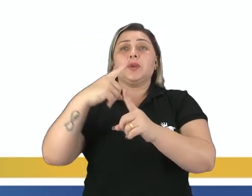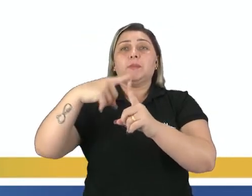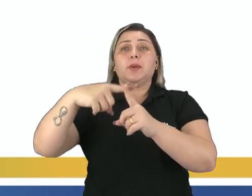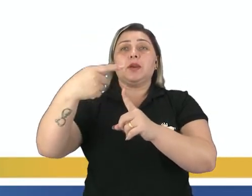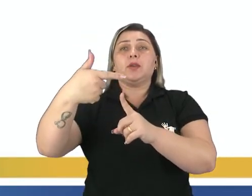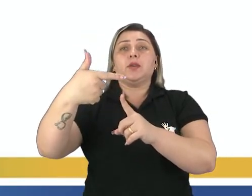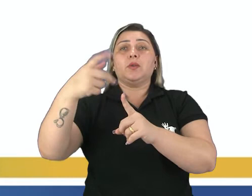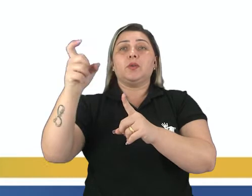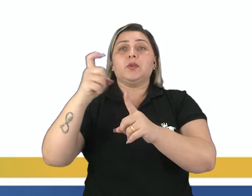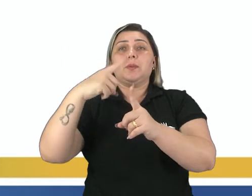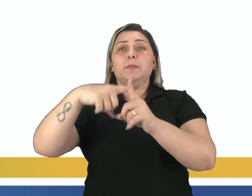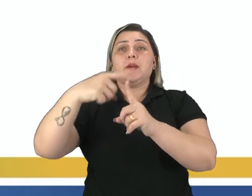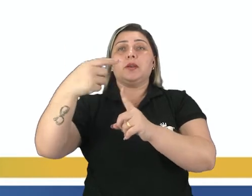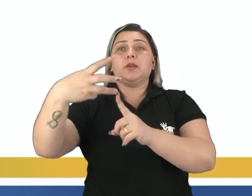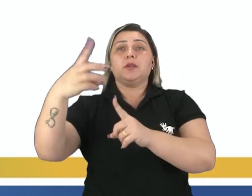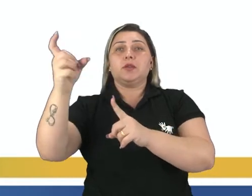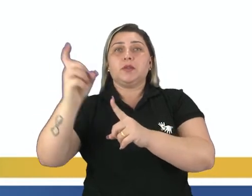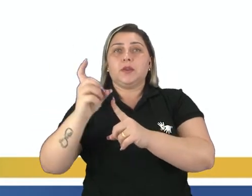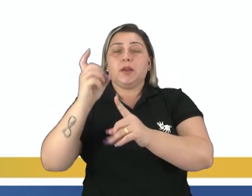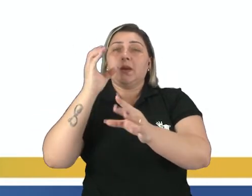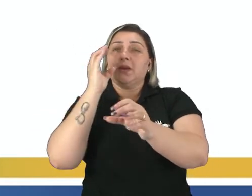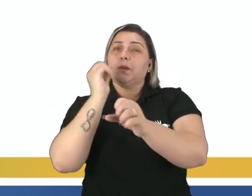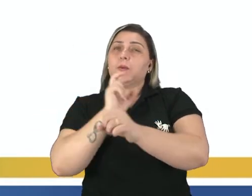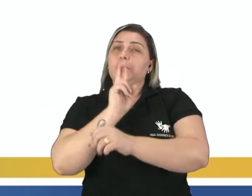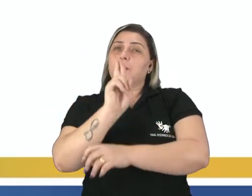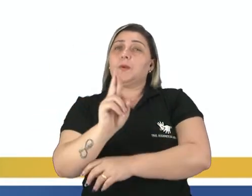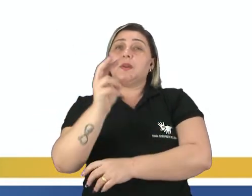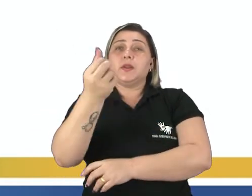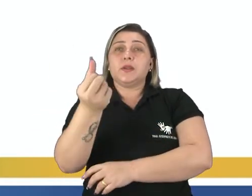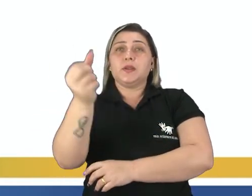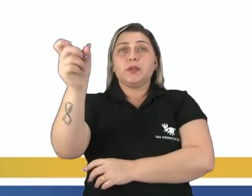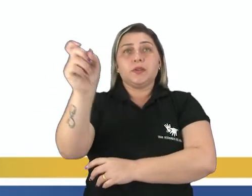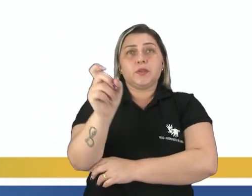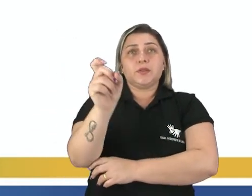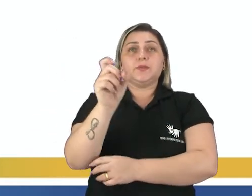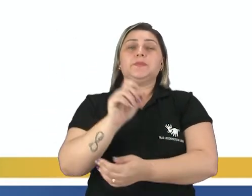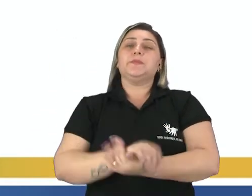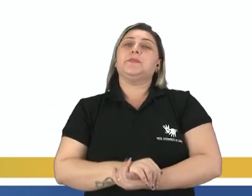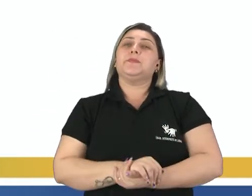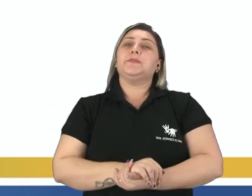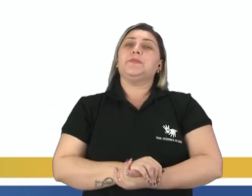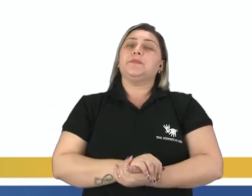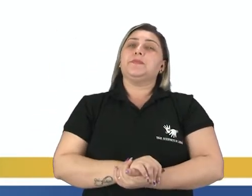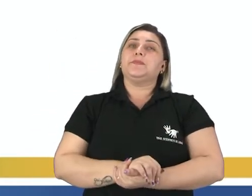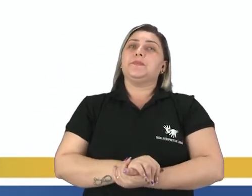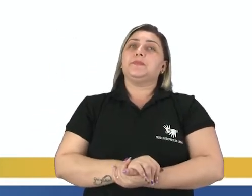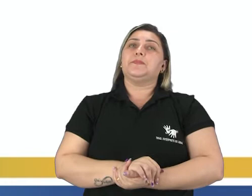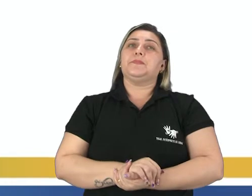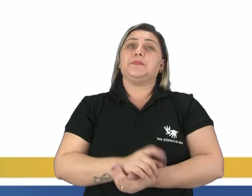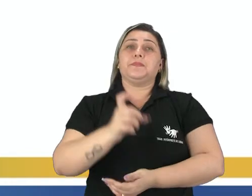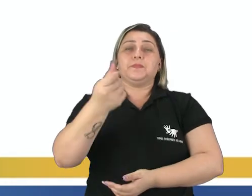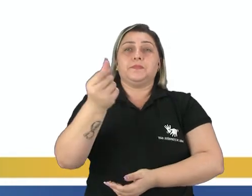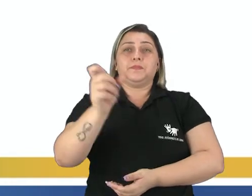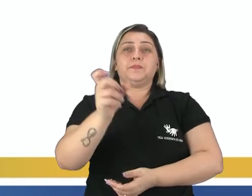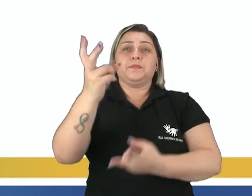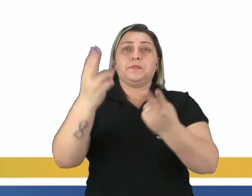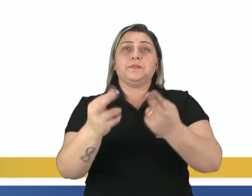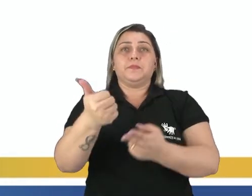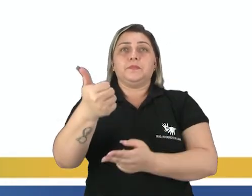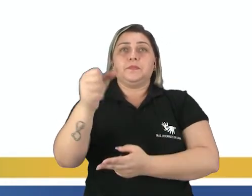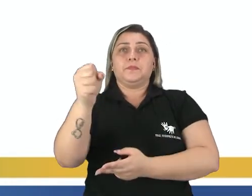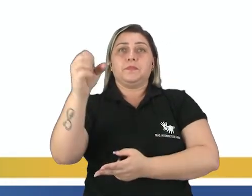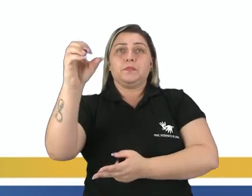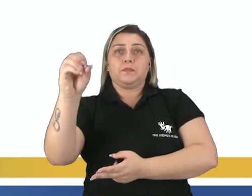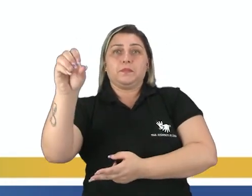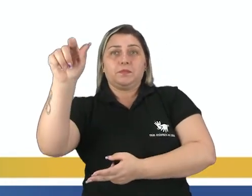mais 2x mais 3x, temos 6x. Então, 6x é igual